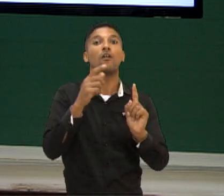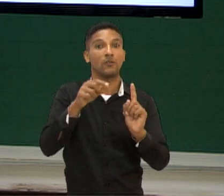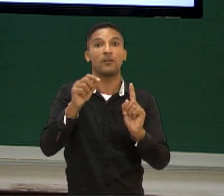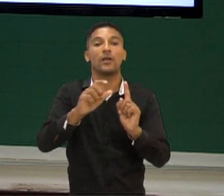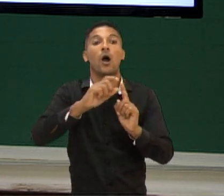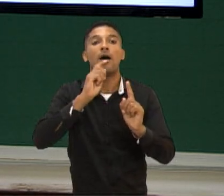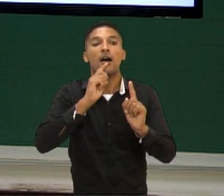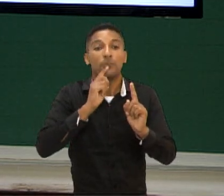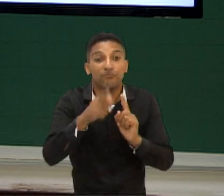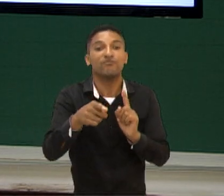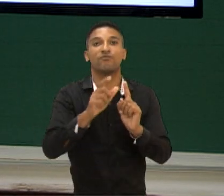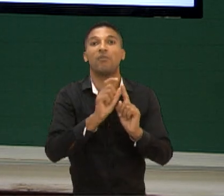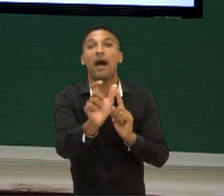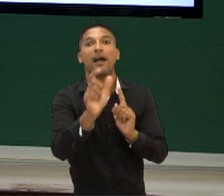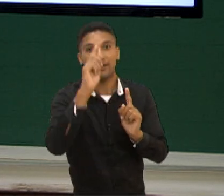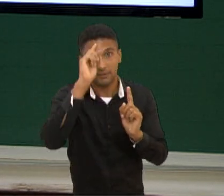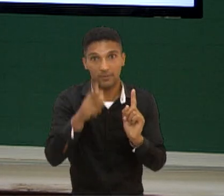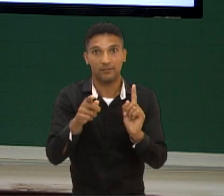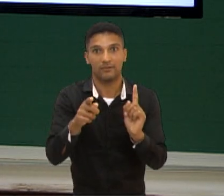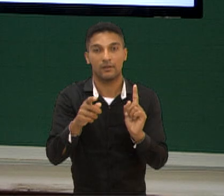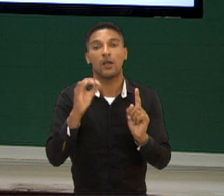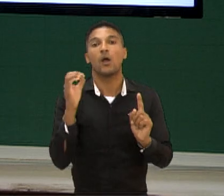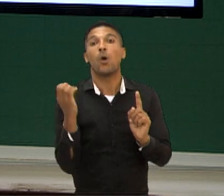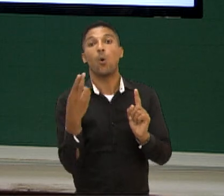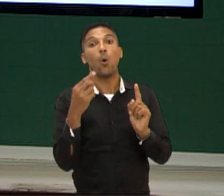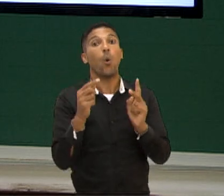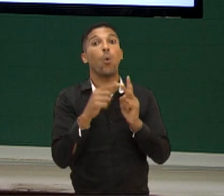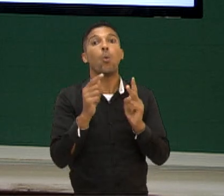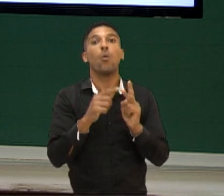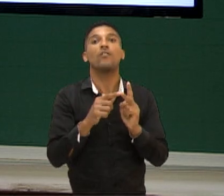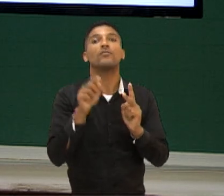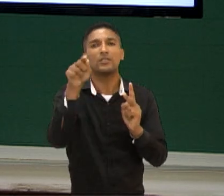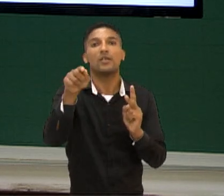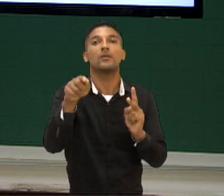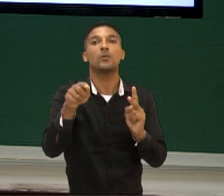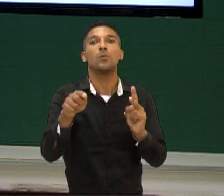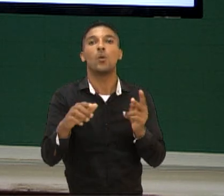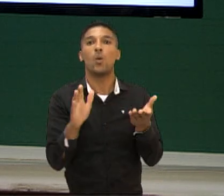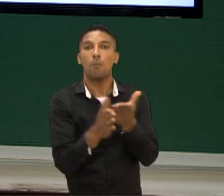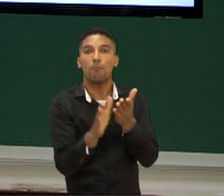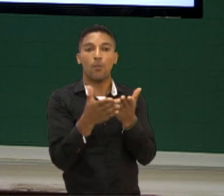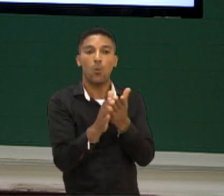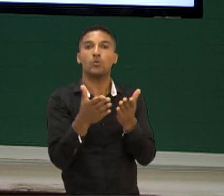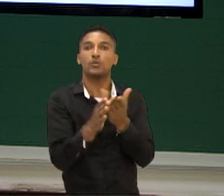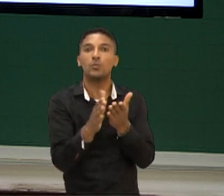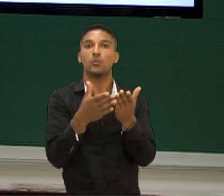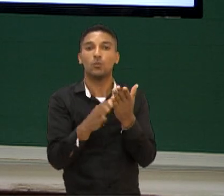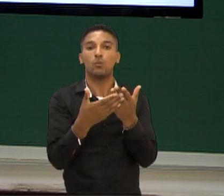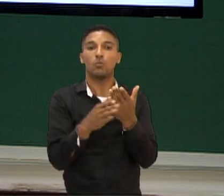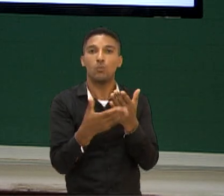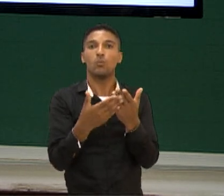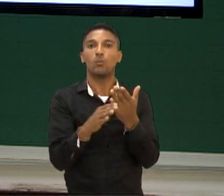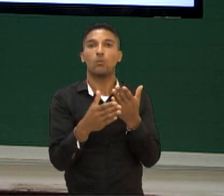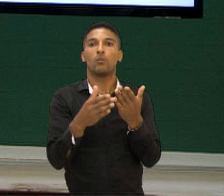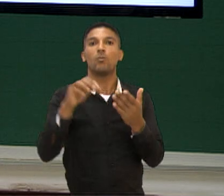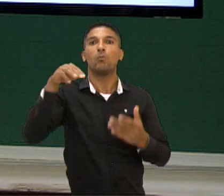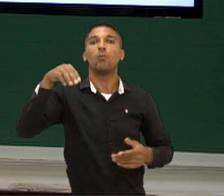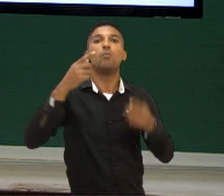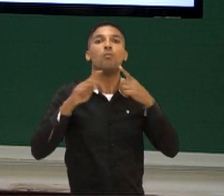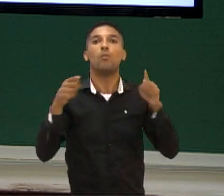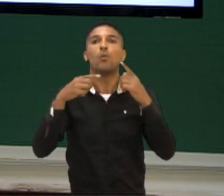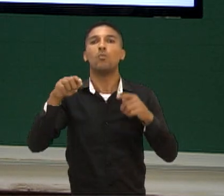dessa quadrilha que você tinha? Qual que era a tua função dentro dessa quadrilha? Eu me lembro que